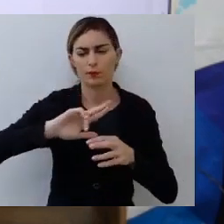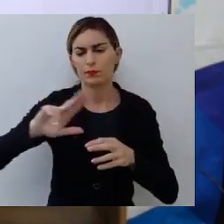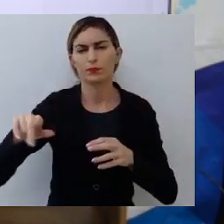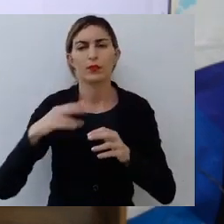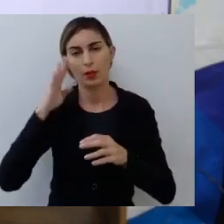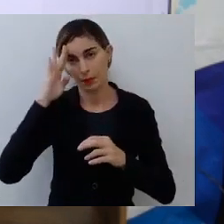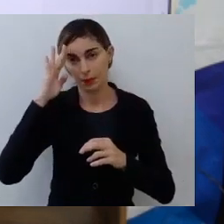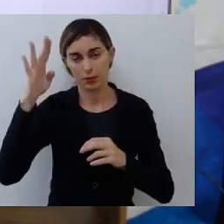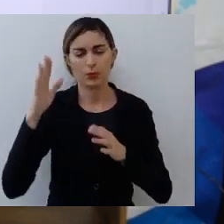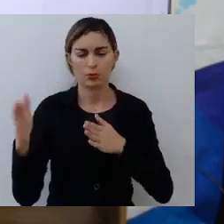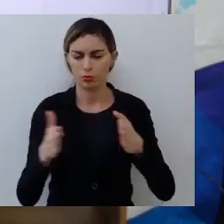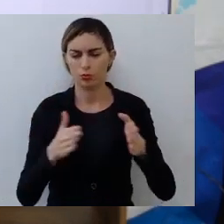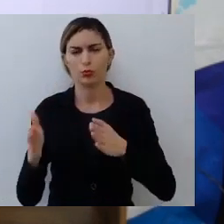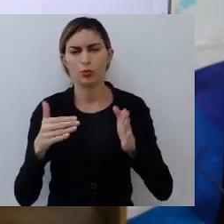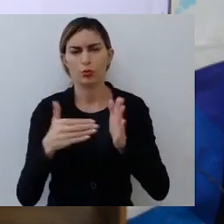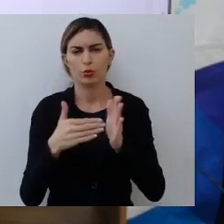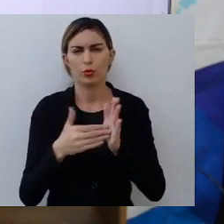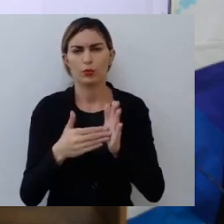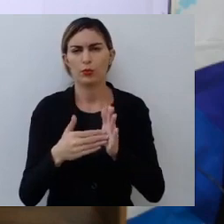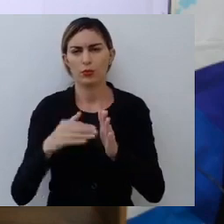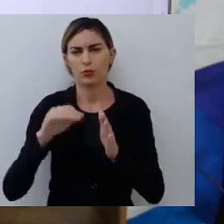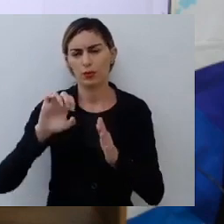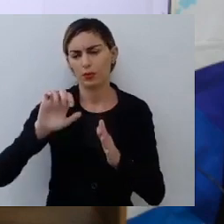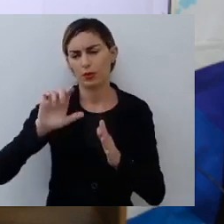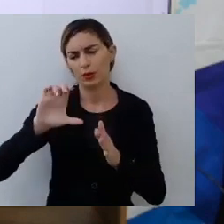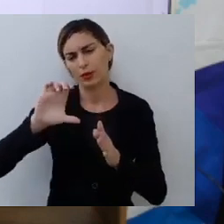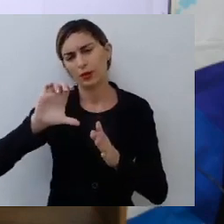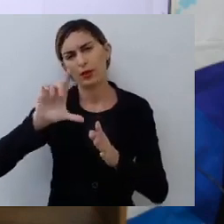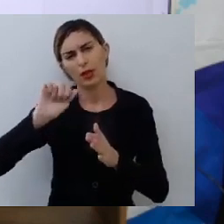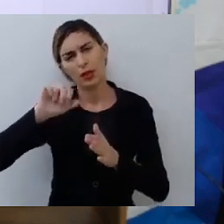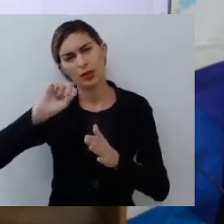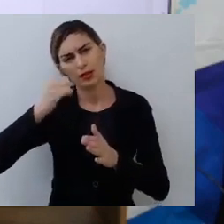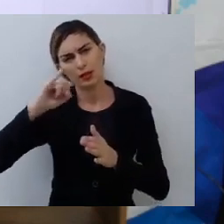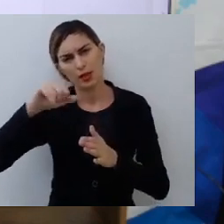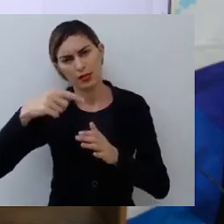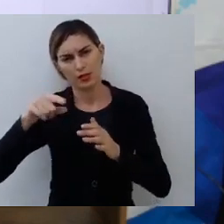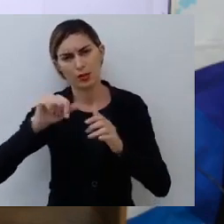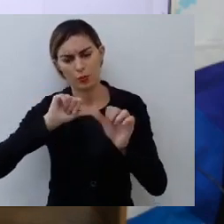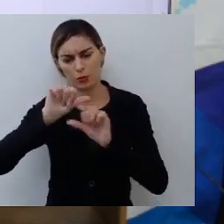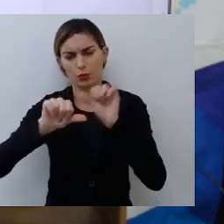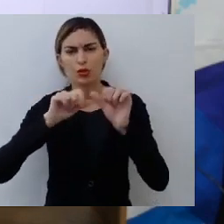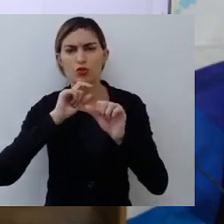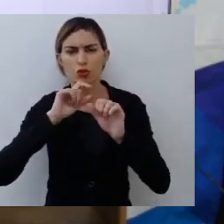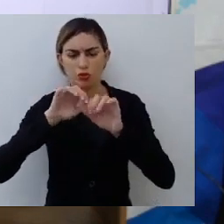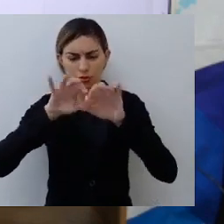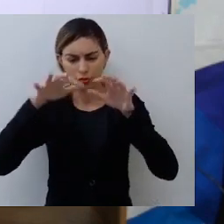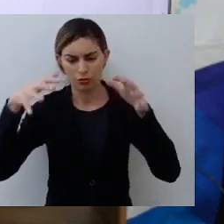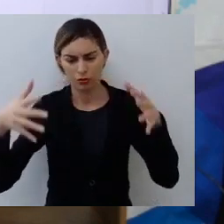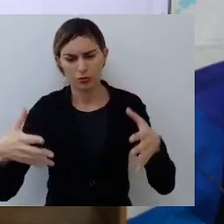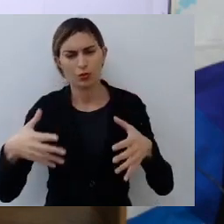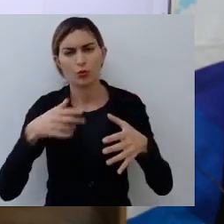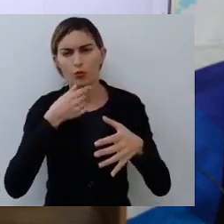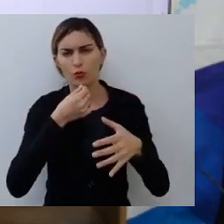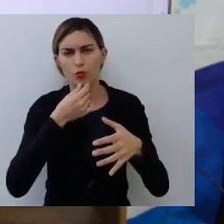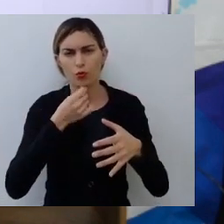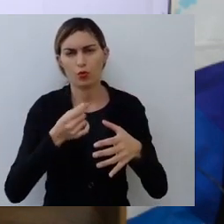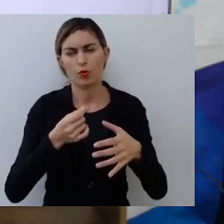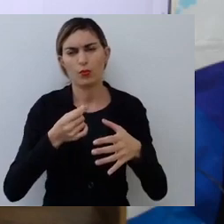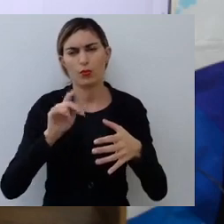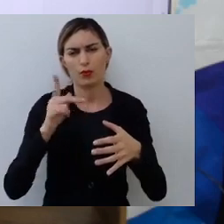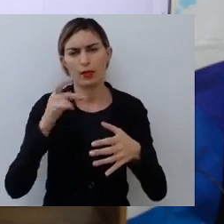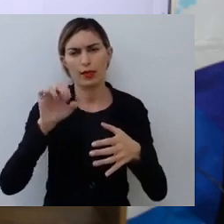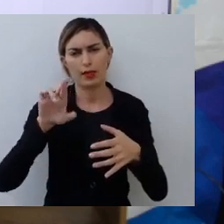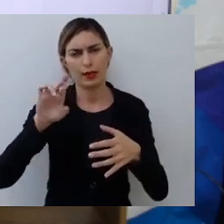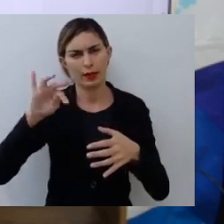que durante o último período de glaciação, e antes disso, inclusive, o homem, principalmente o Homo erectus,